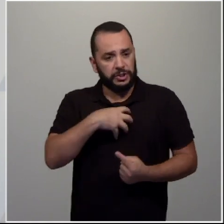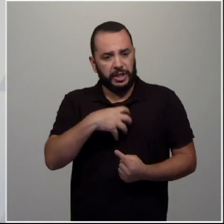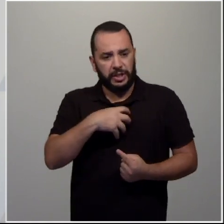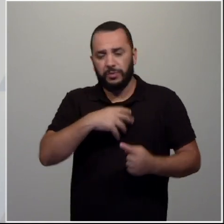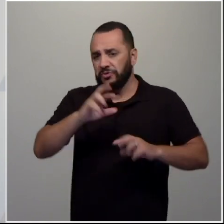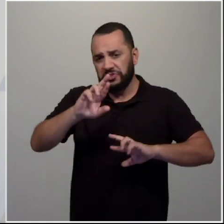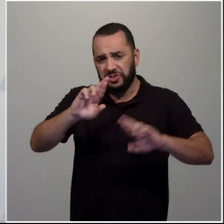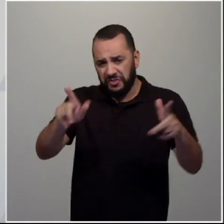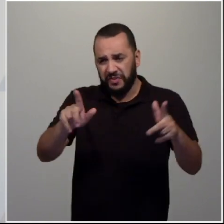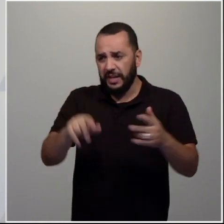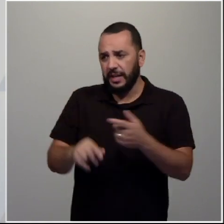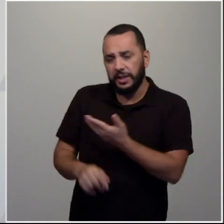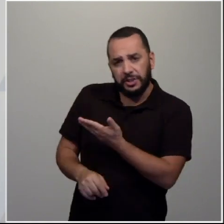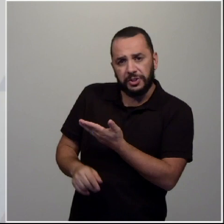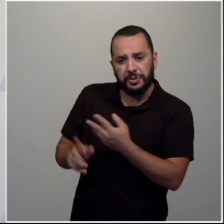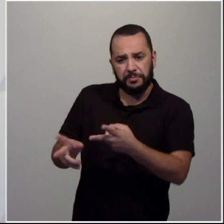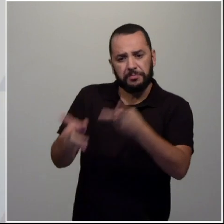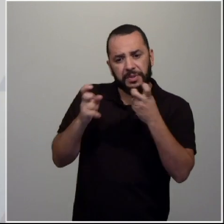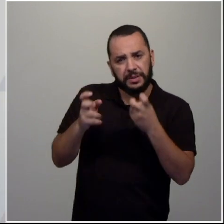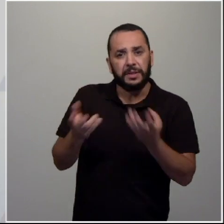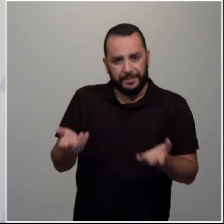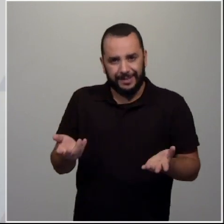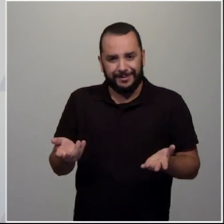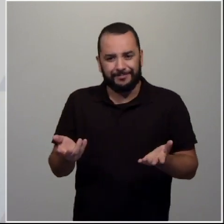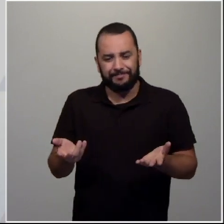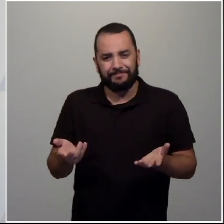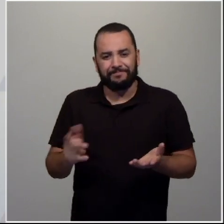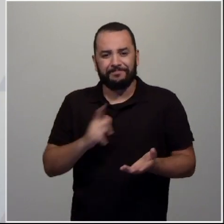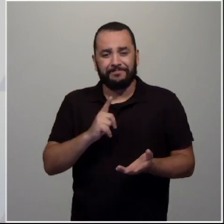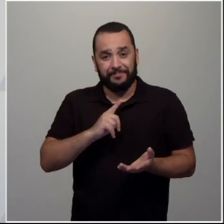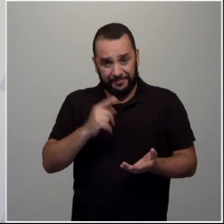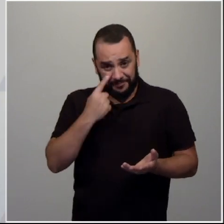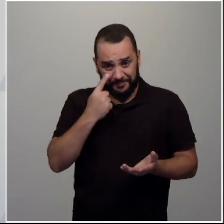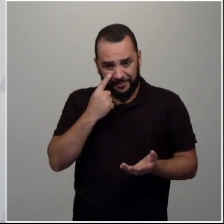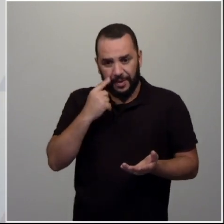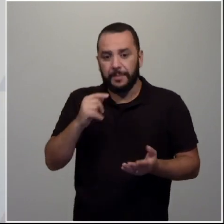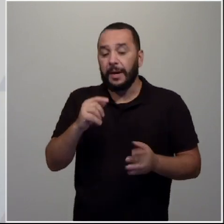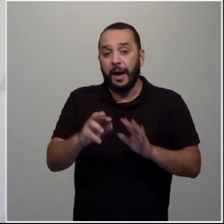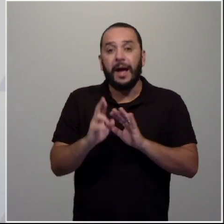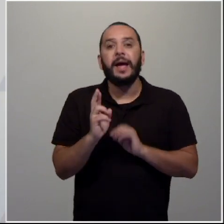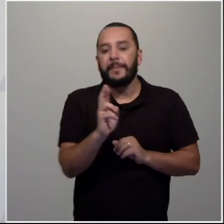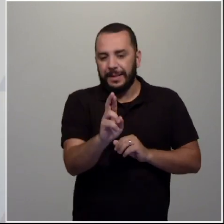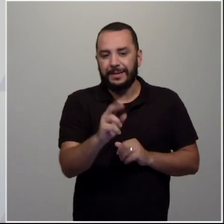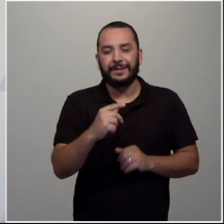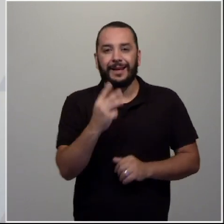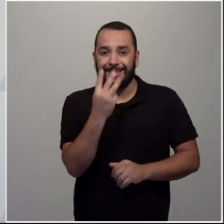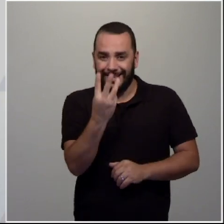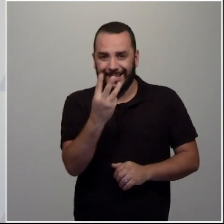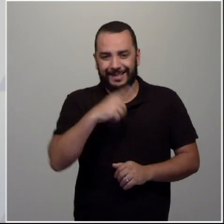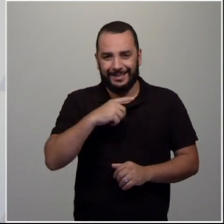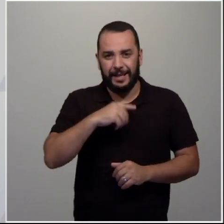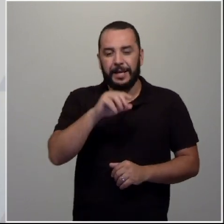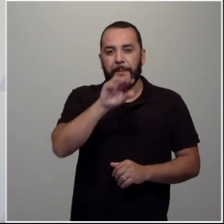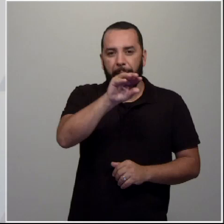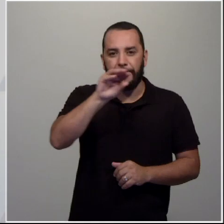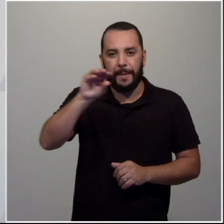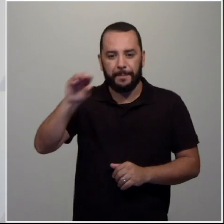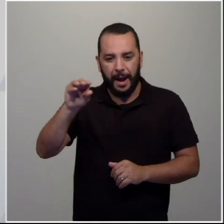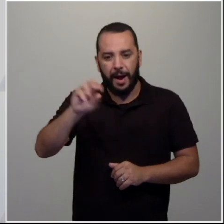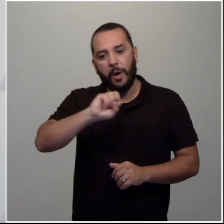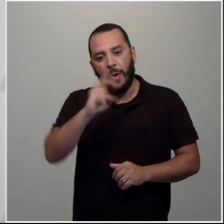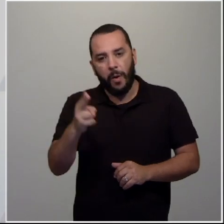que eu posso colocar essa barriga do número dois é baiano número então veja para representar o número 3 eu tenho quatro formas distintas de fazer essa